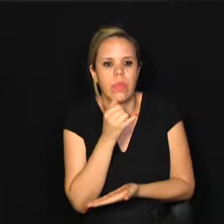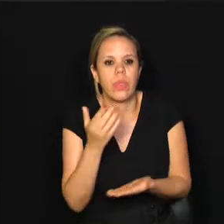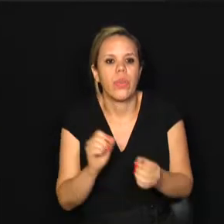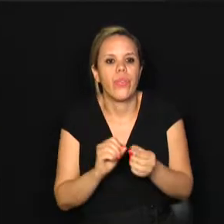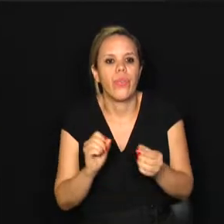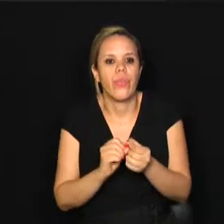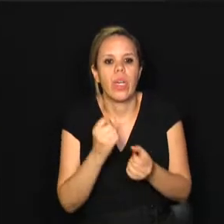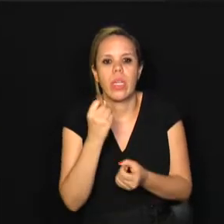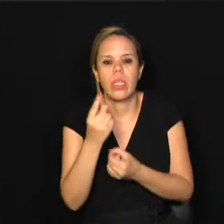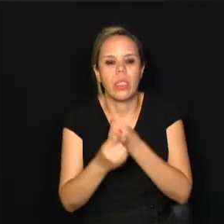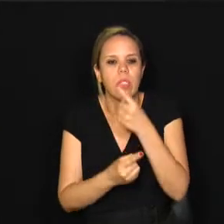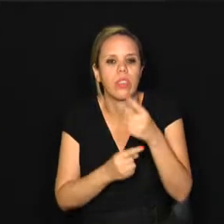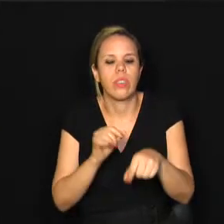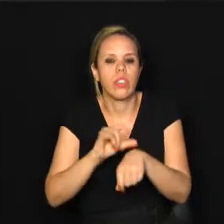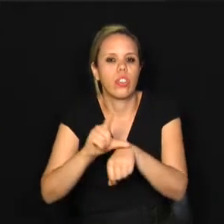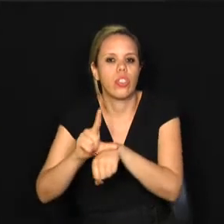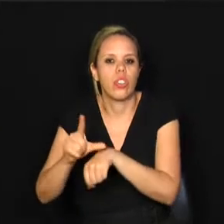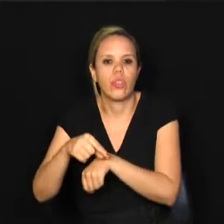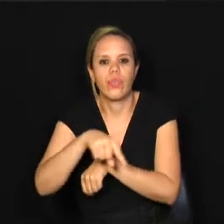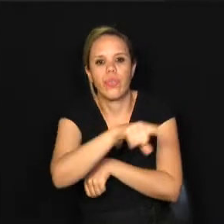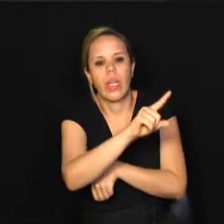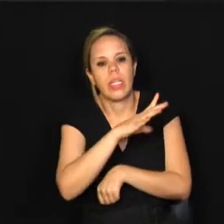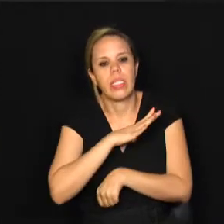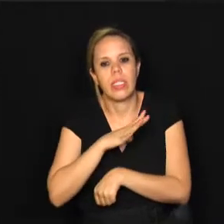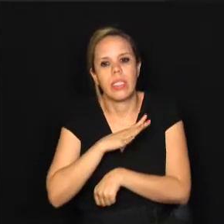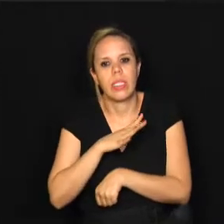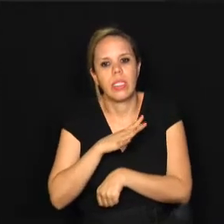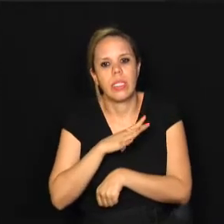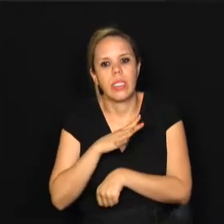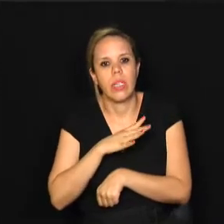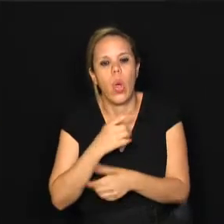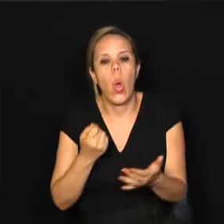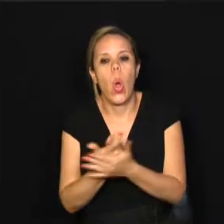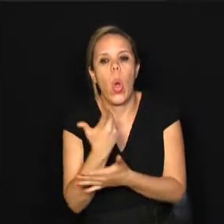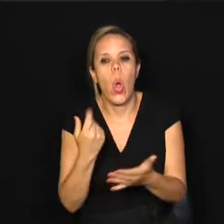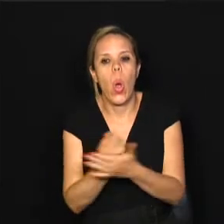algumas lojas, quando vocês vão na cidade fazer uma compra